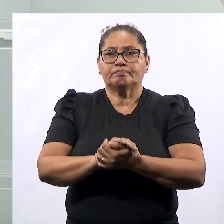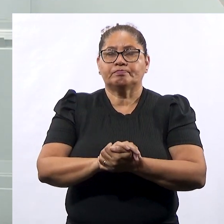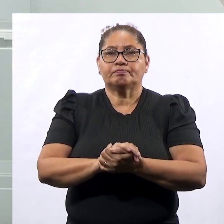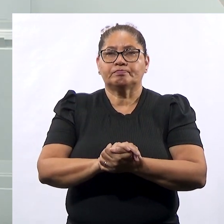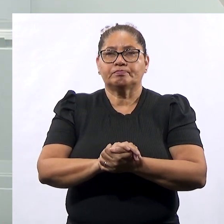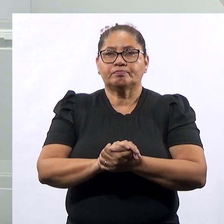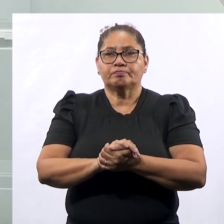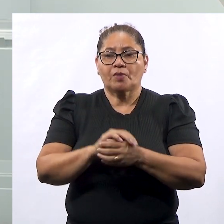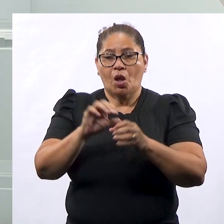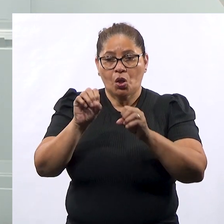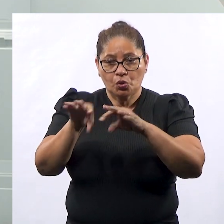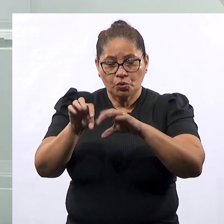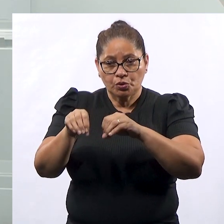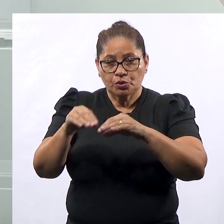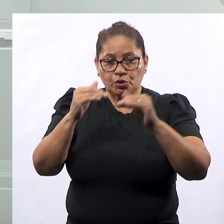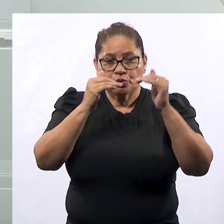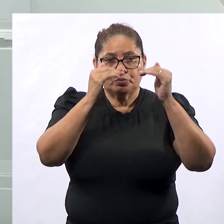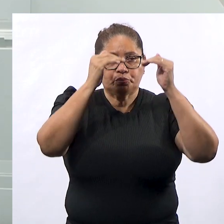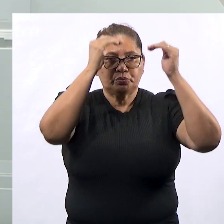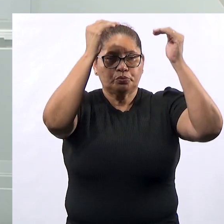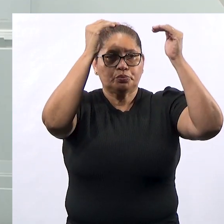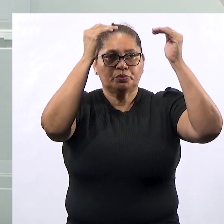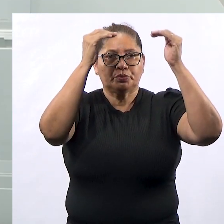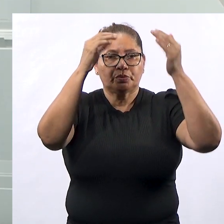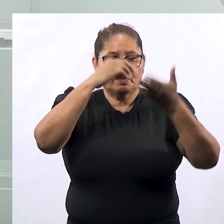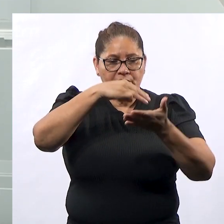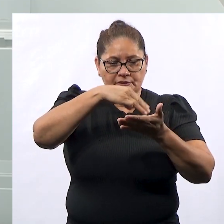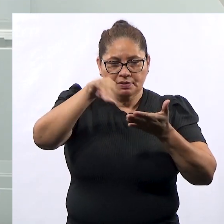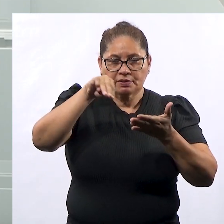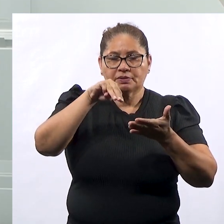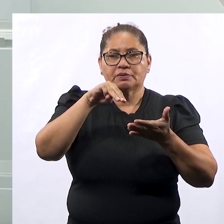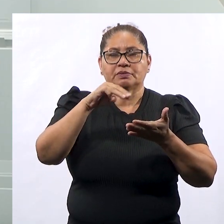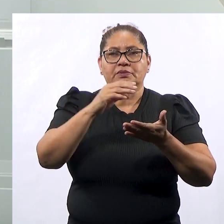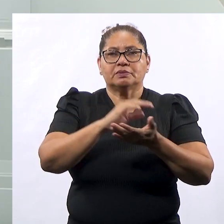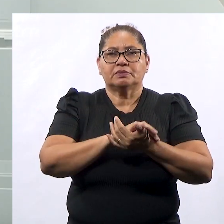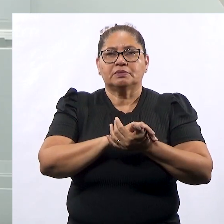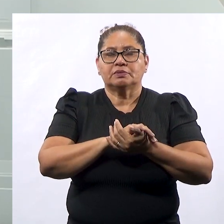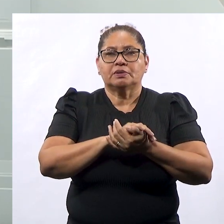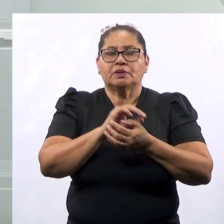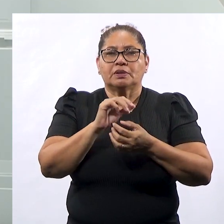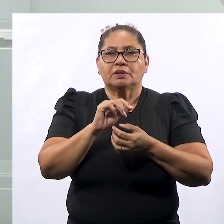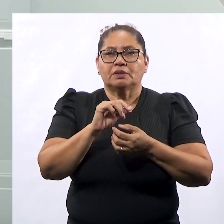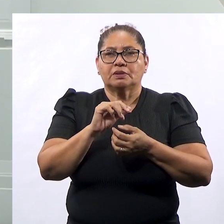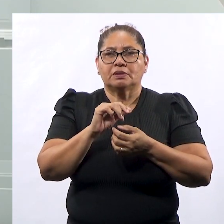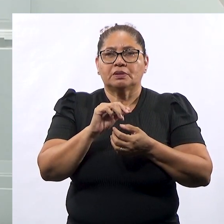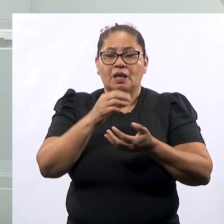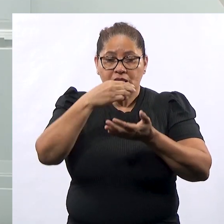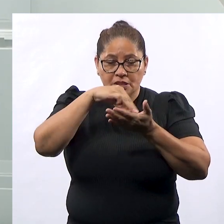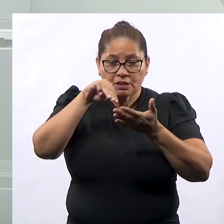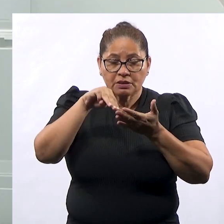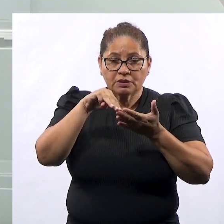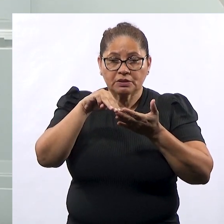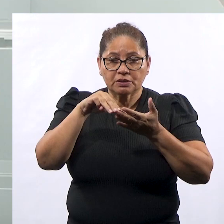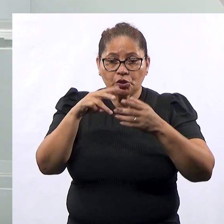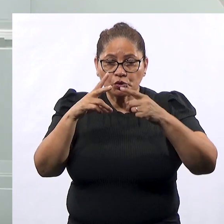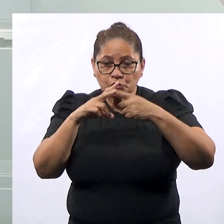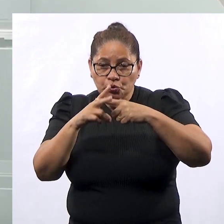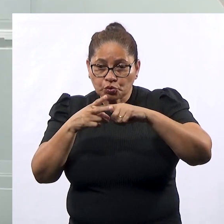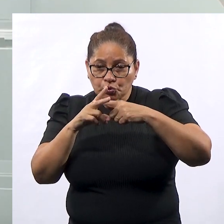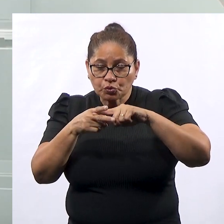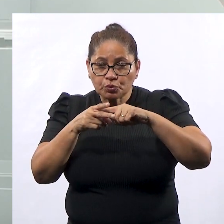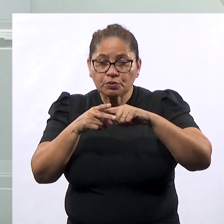nos patamares do ensino superior, uma secretaria, que é a SERES, que é a Secretaria